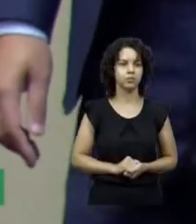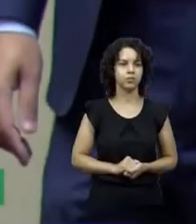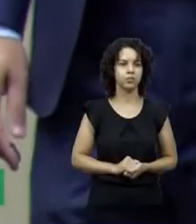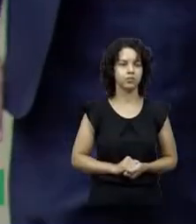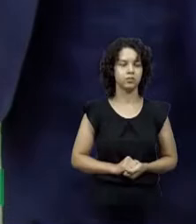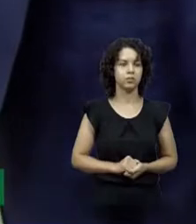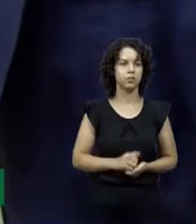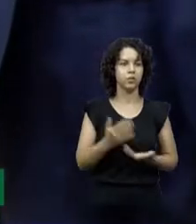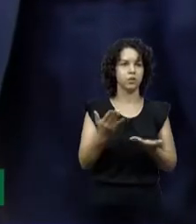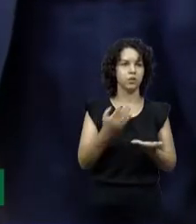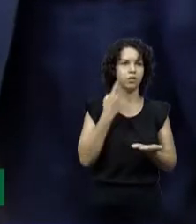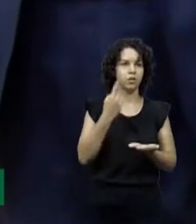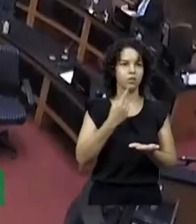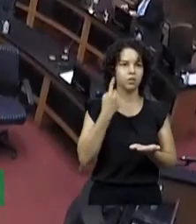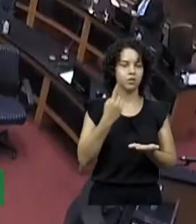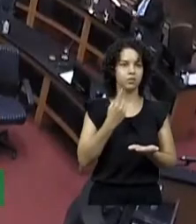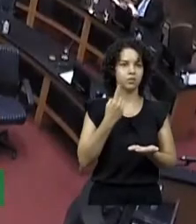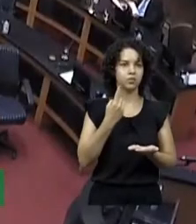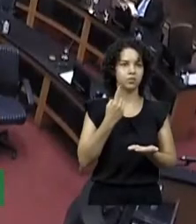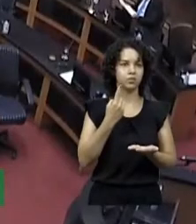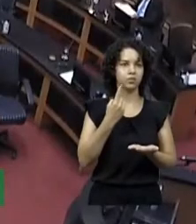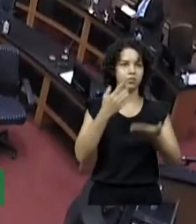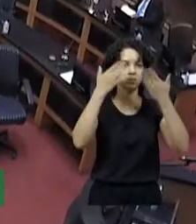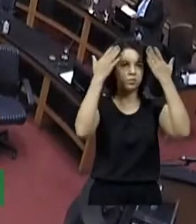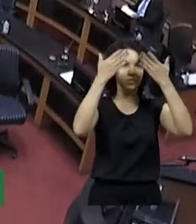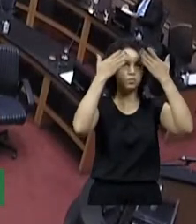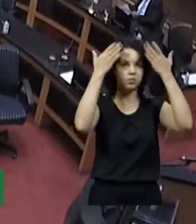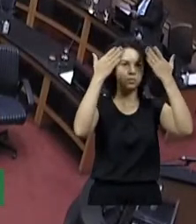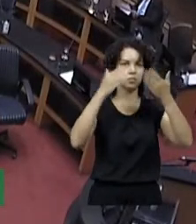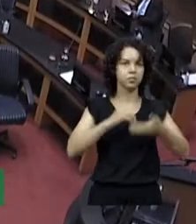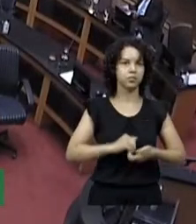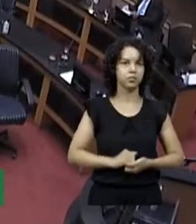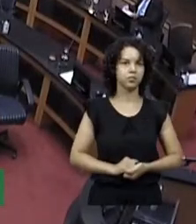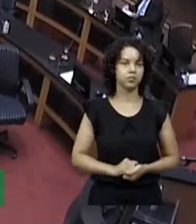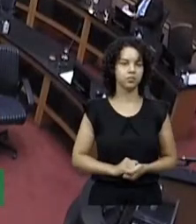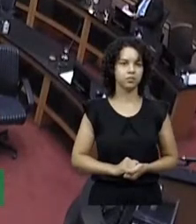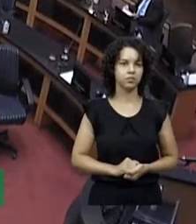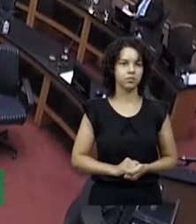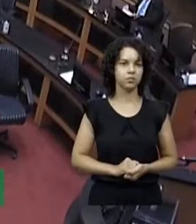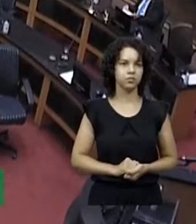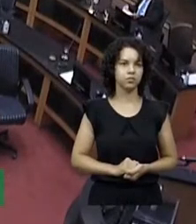Pois não, deputado Zé Milton.